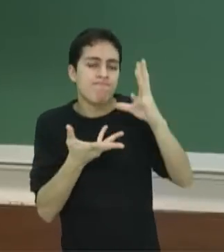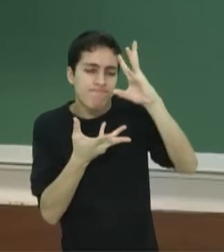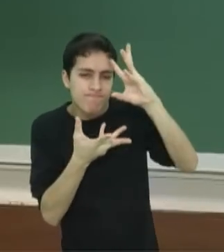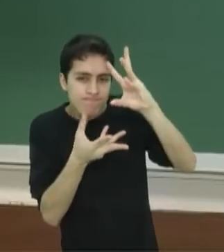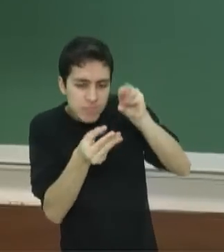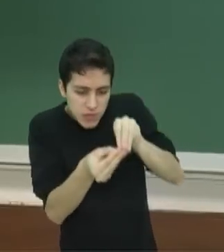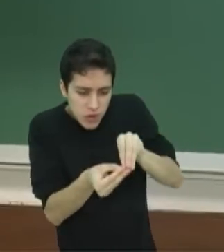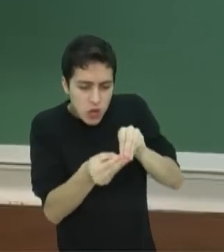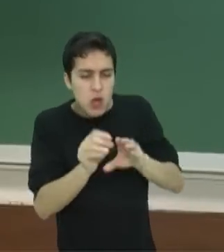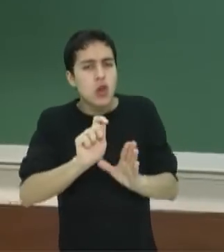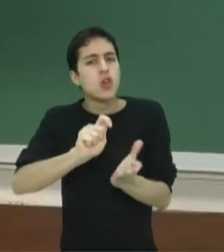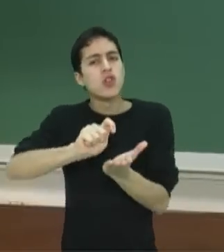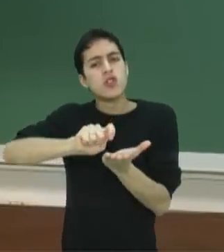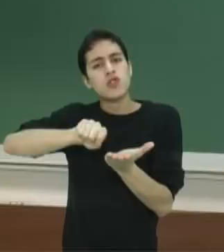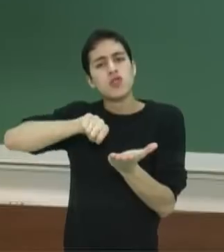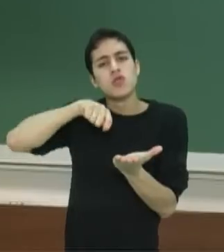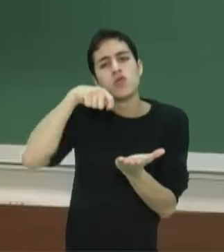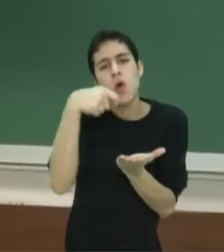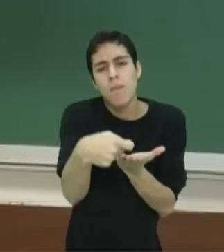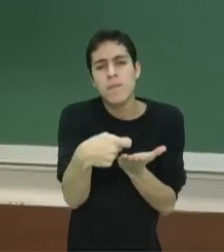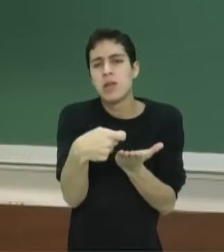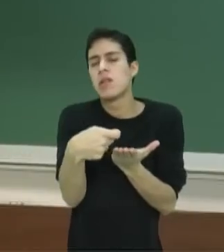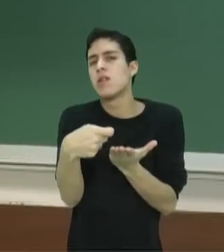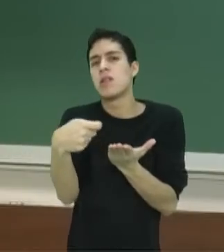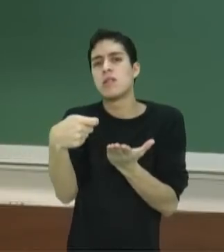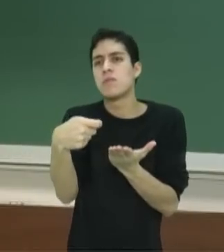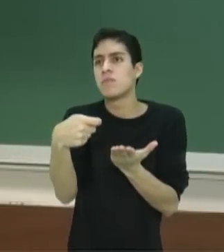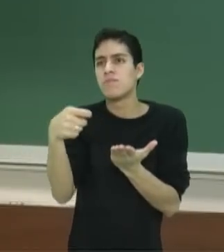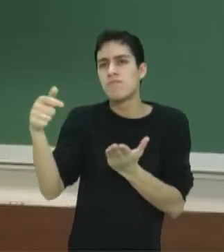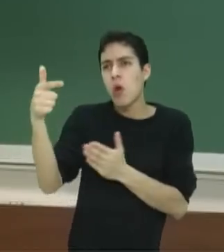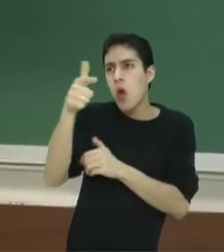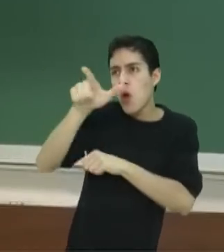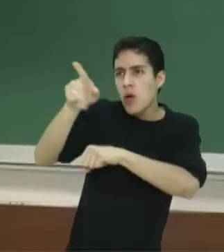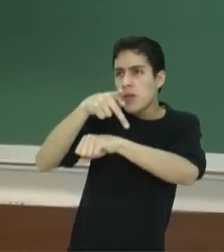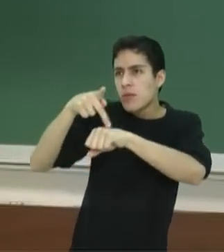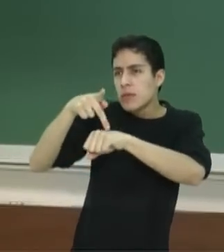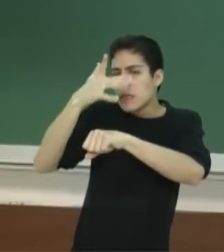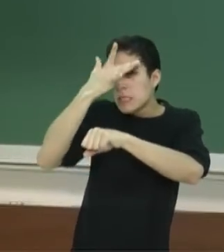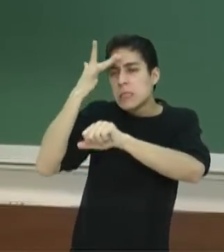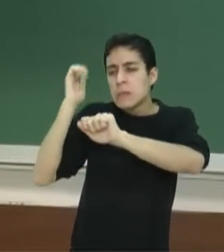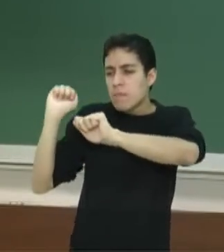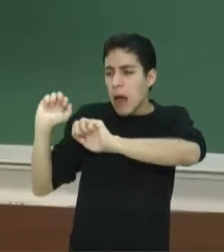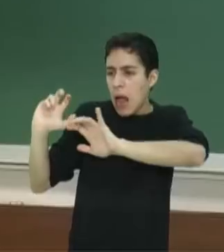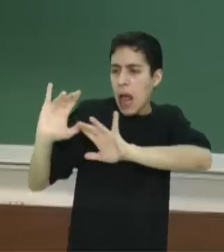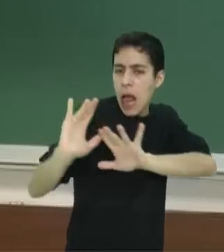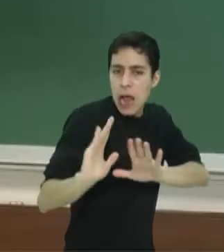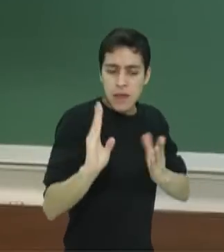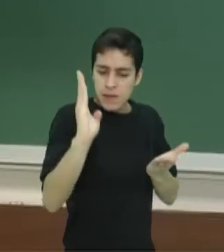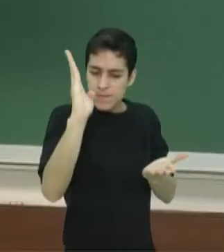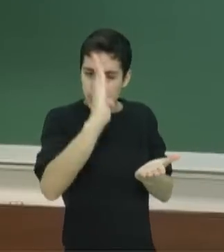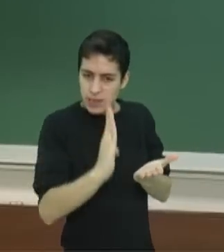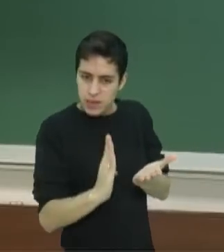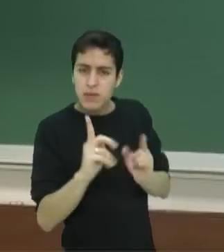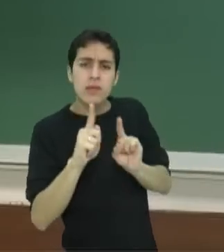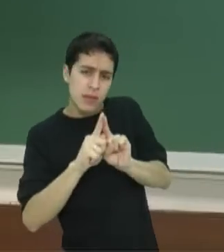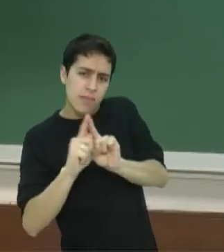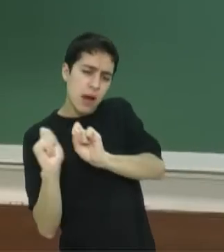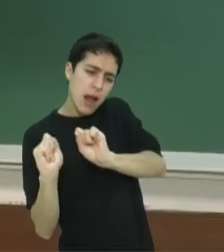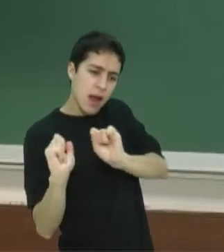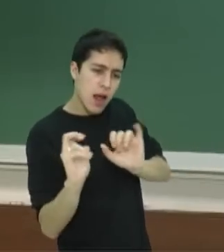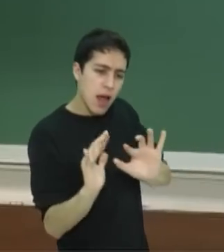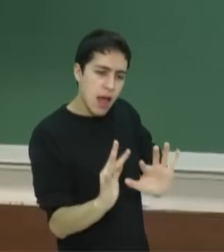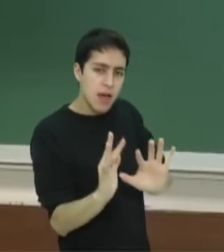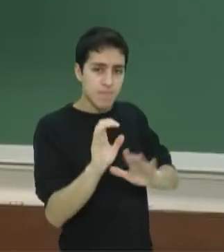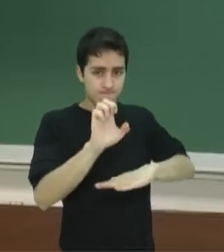que trata da chegada do imigrante em solo brasileiro e, consequentemente, em solo paranaense.